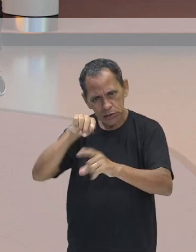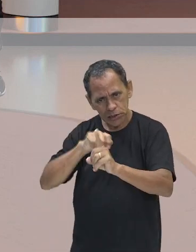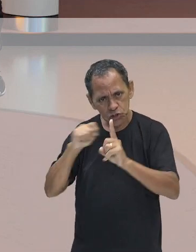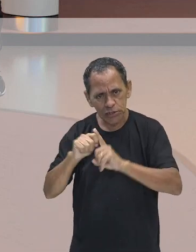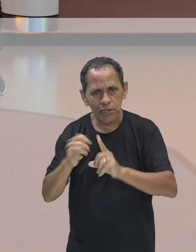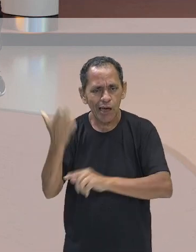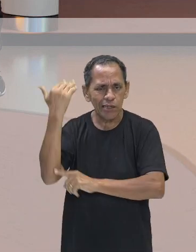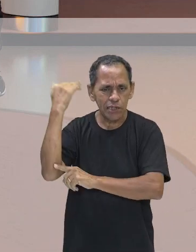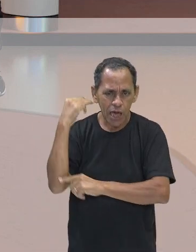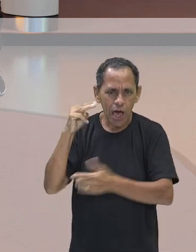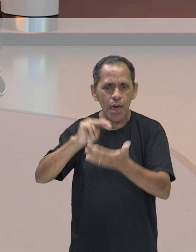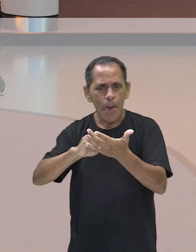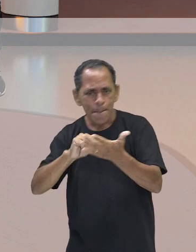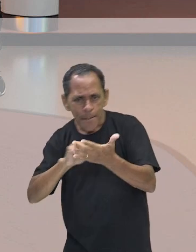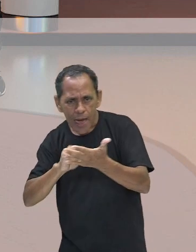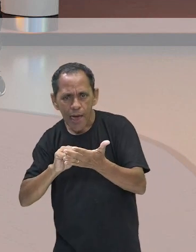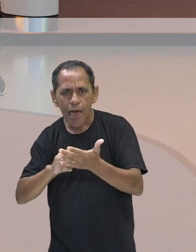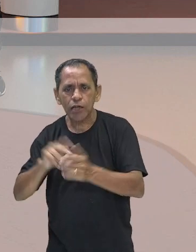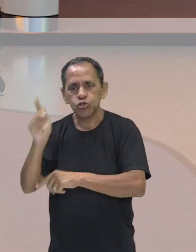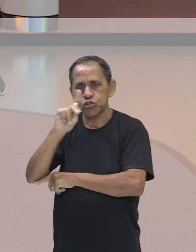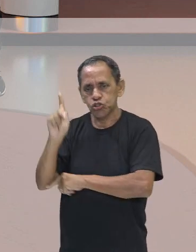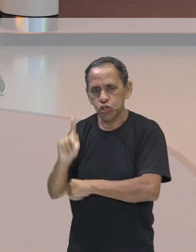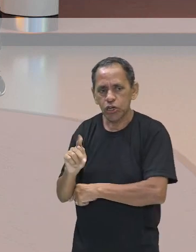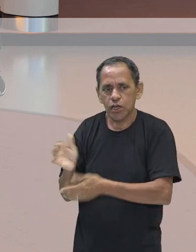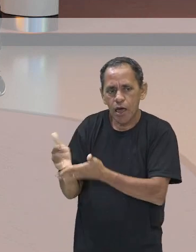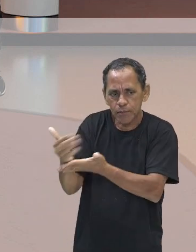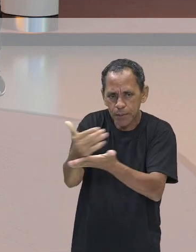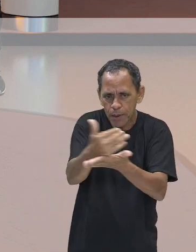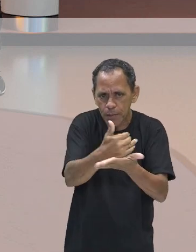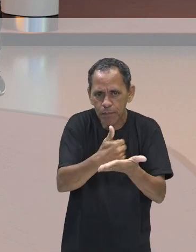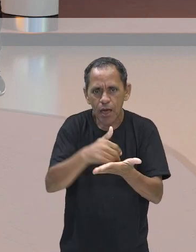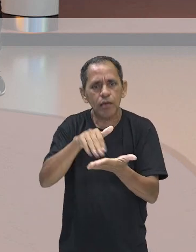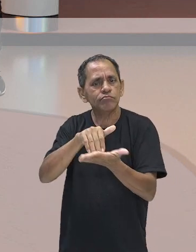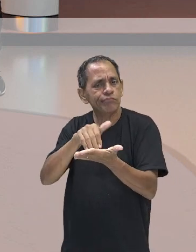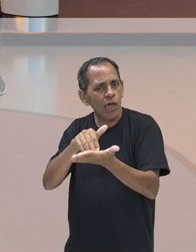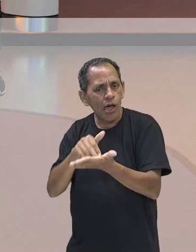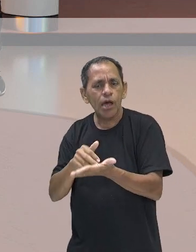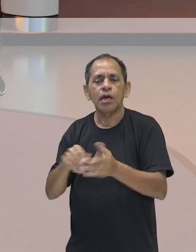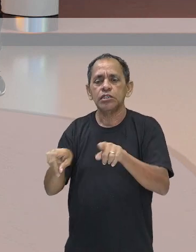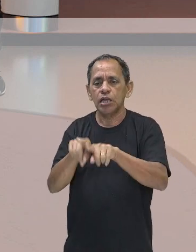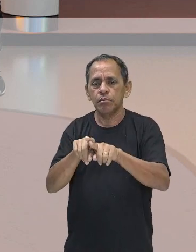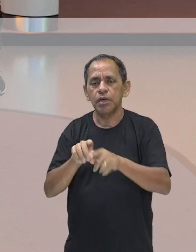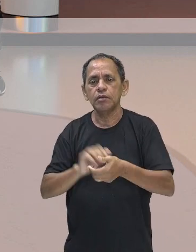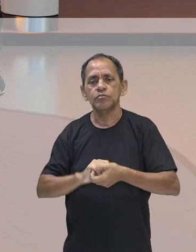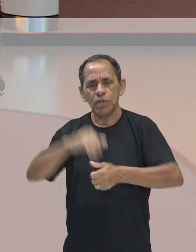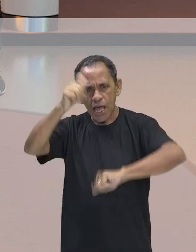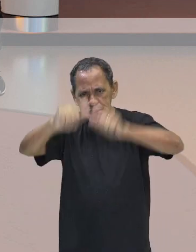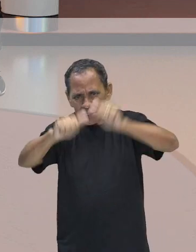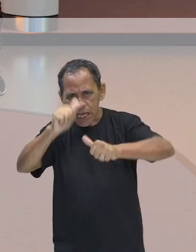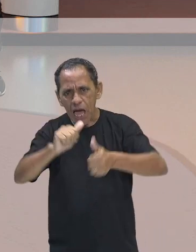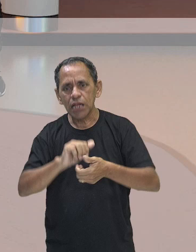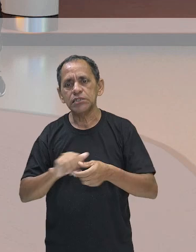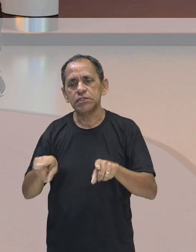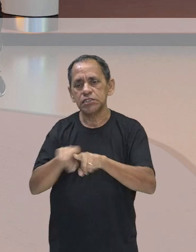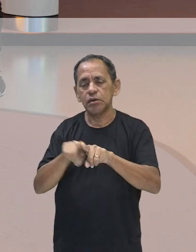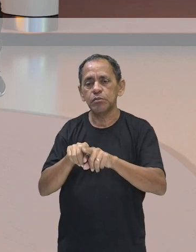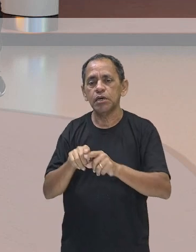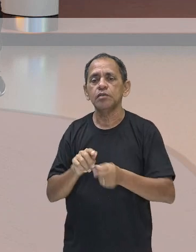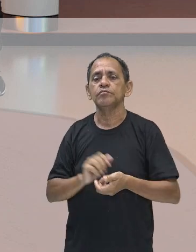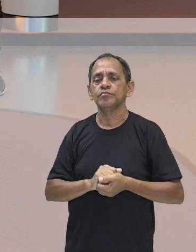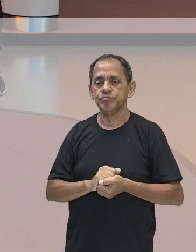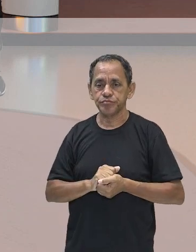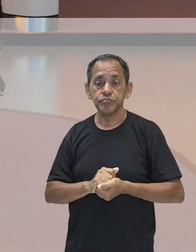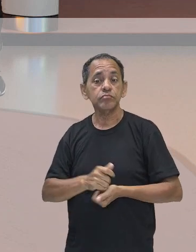um método historiográfico, de um método científico, e essa análise de fonte faz com que o historiador consiga trazer